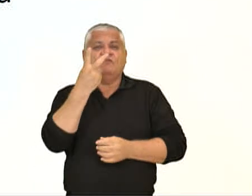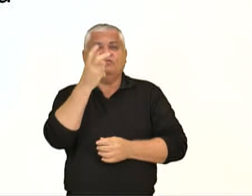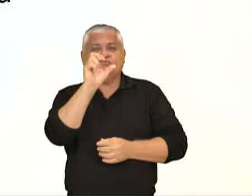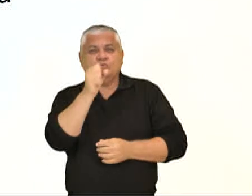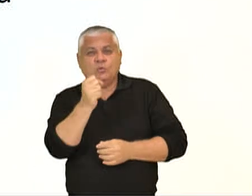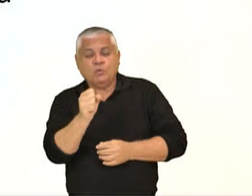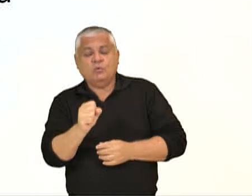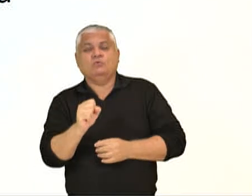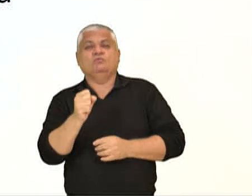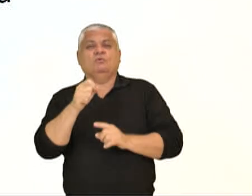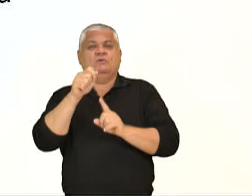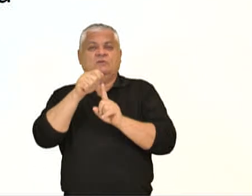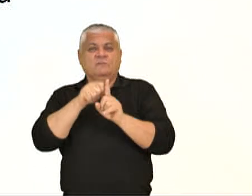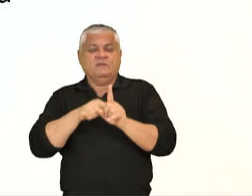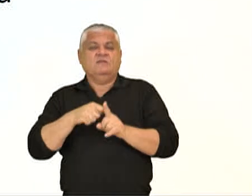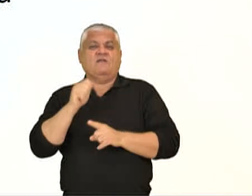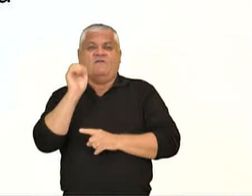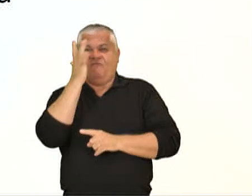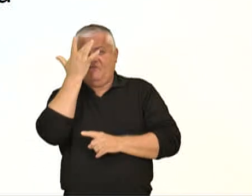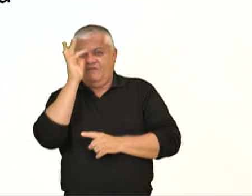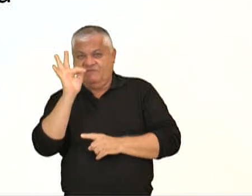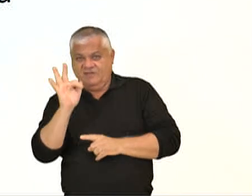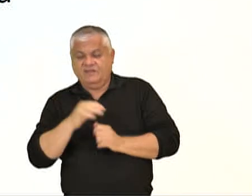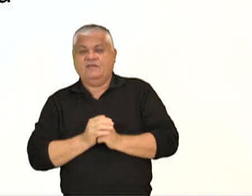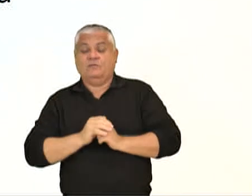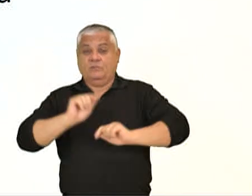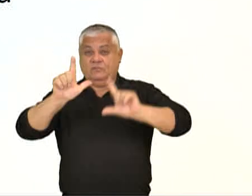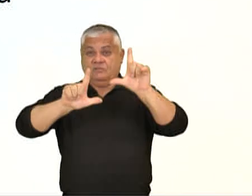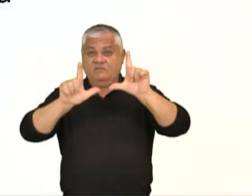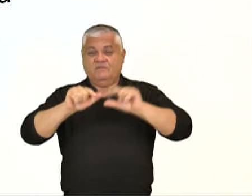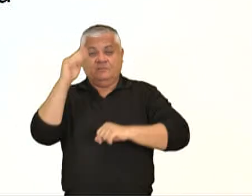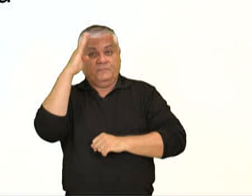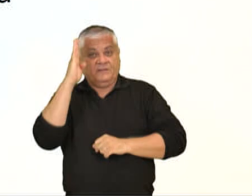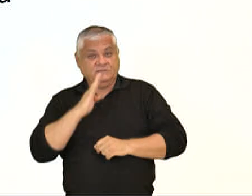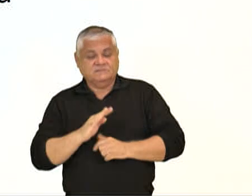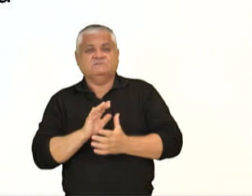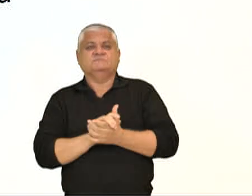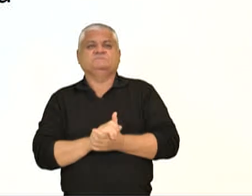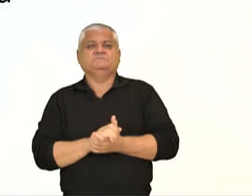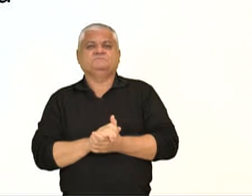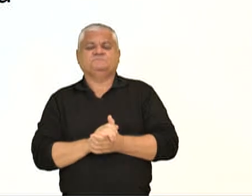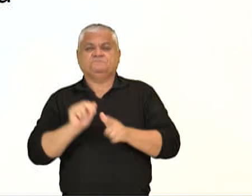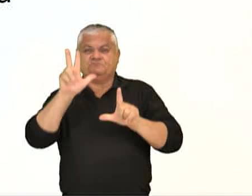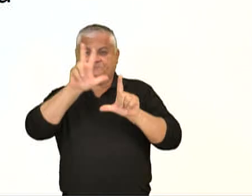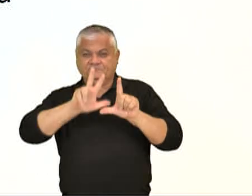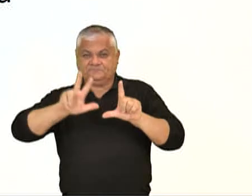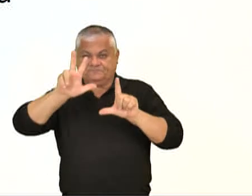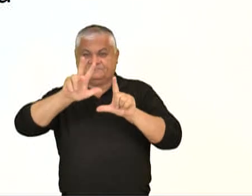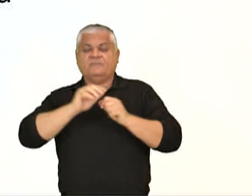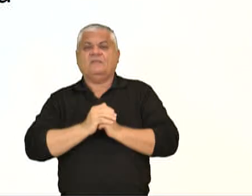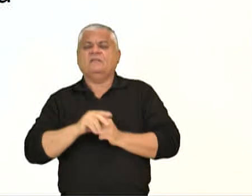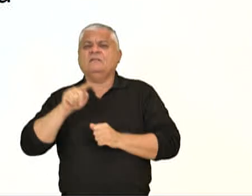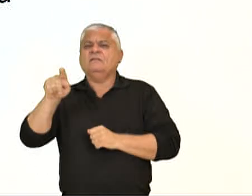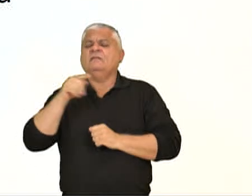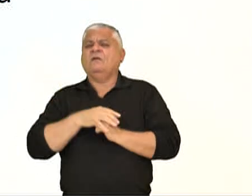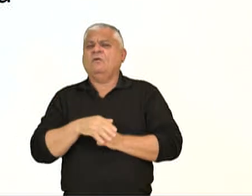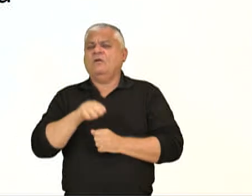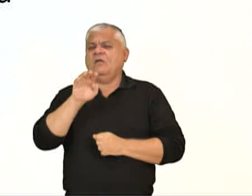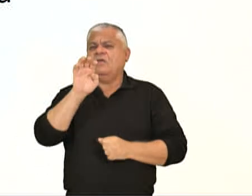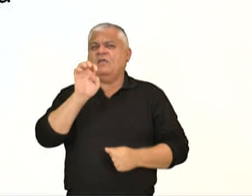20 horas, na TV Brasil, que saiu essa reportagem. A ecoterapia é uma